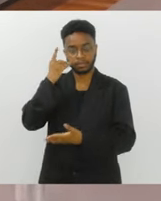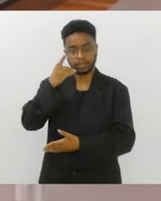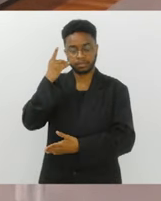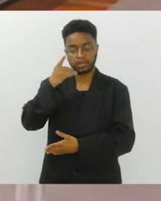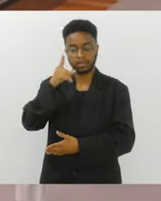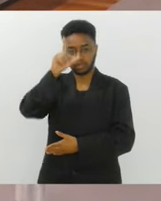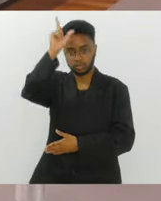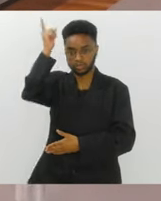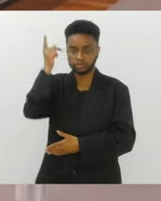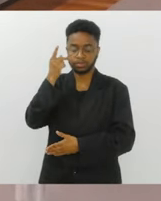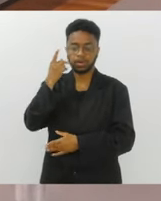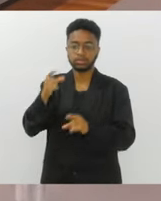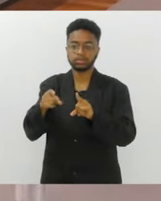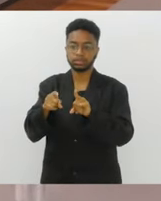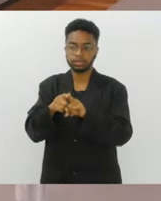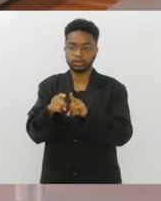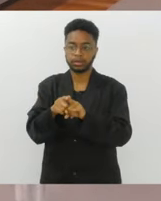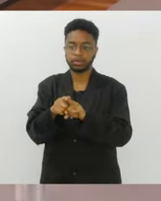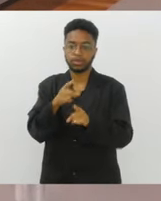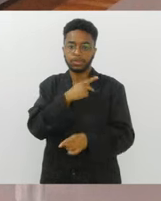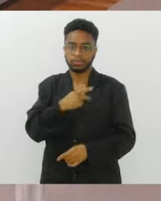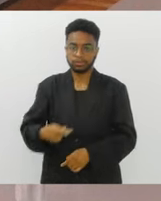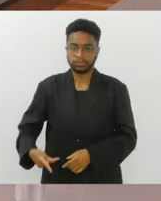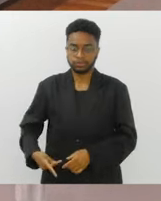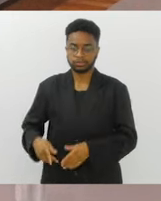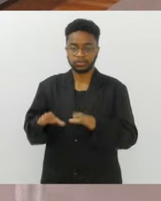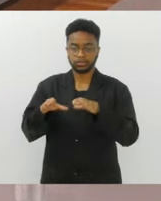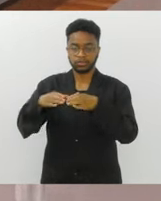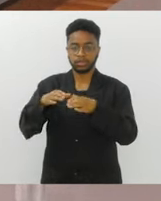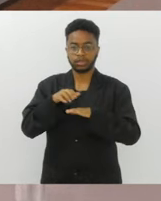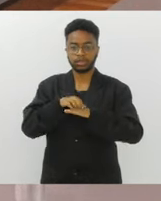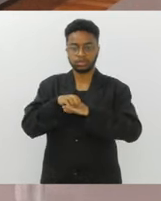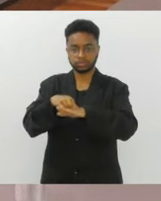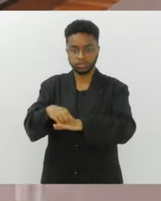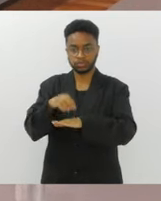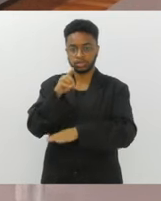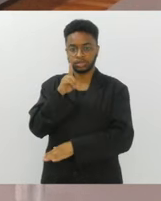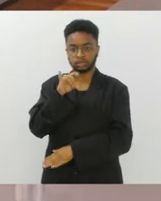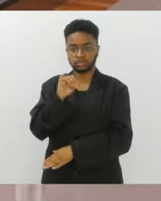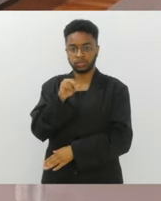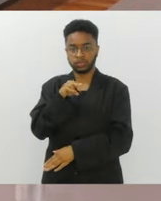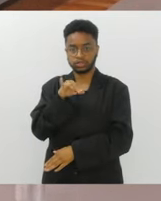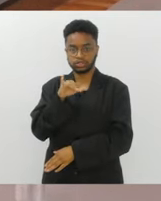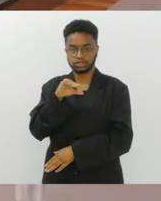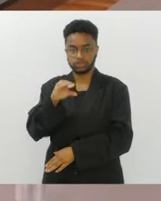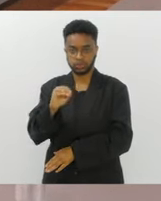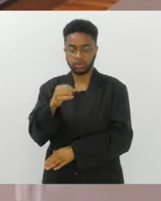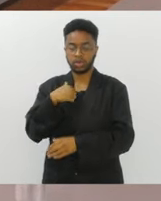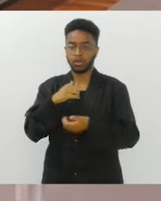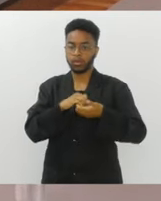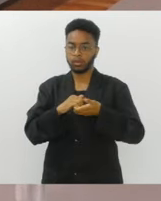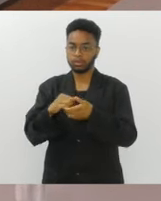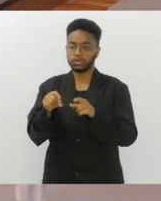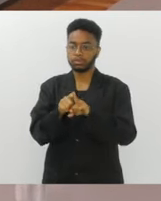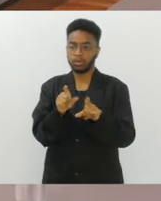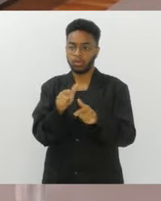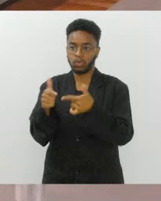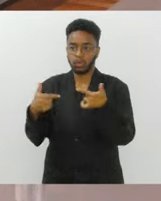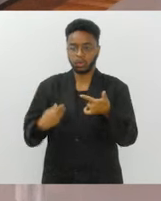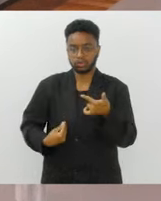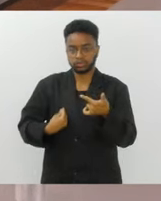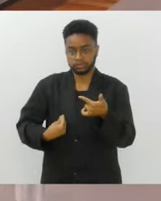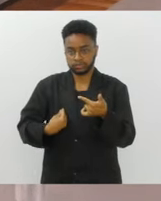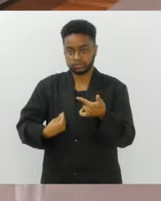Paulo, presidente da Comissão de Transporte, Dionísio Lins, a quem eu cumprimento os demais presentes na